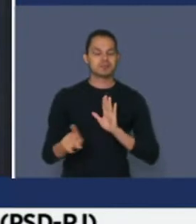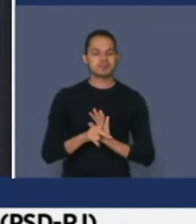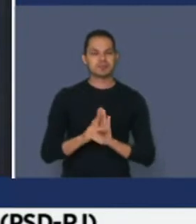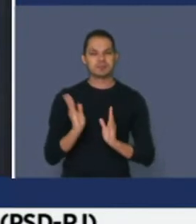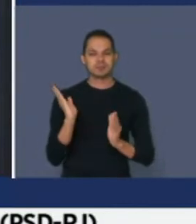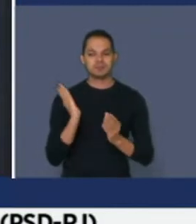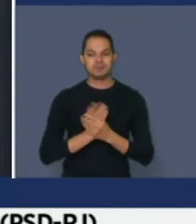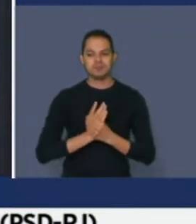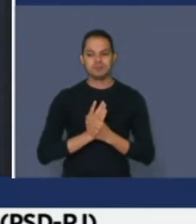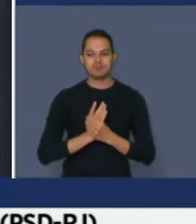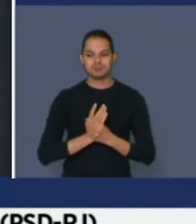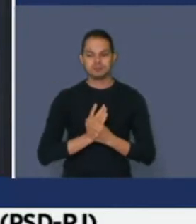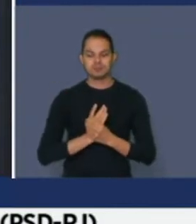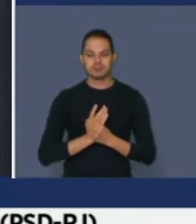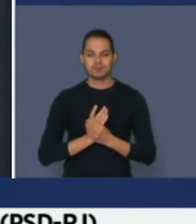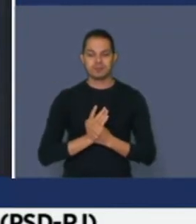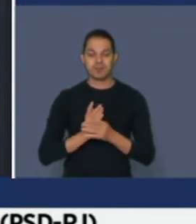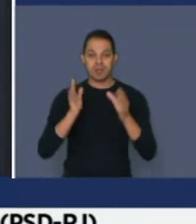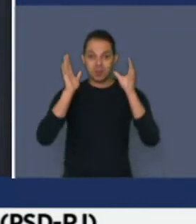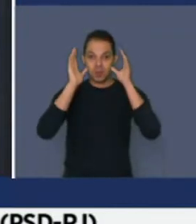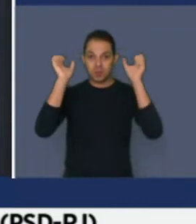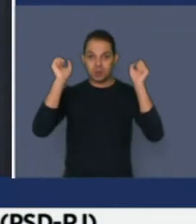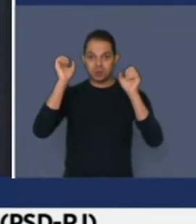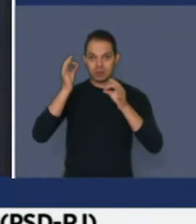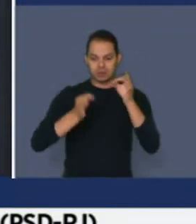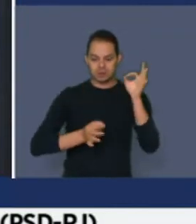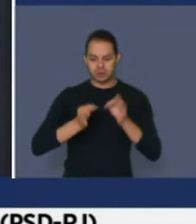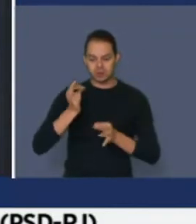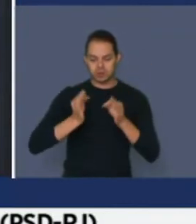processo do Tribunal do Júri,